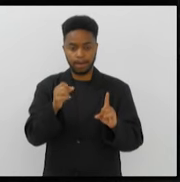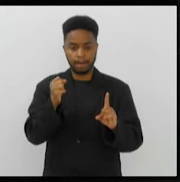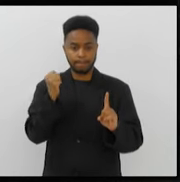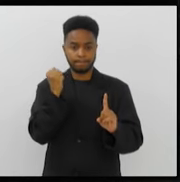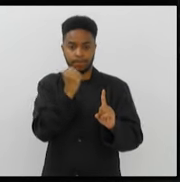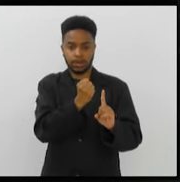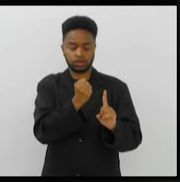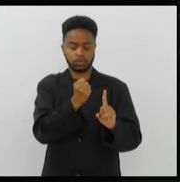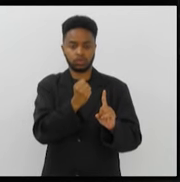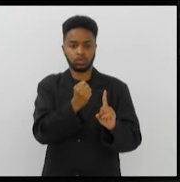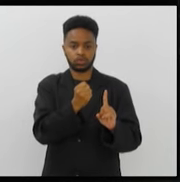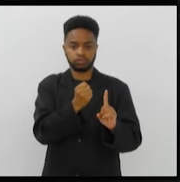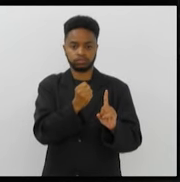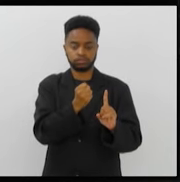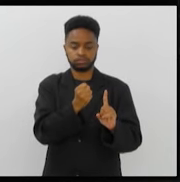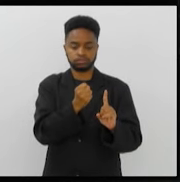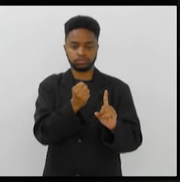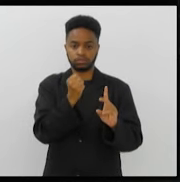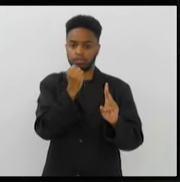assassinados